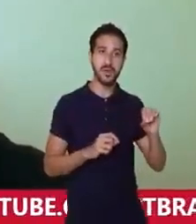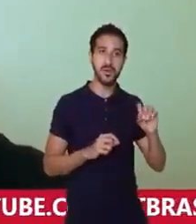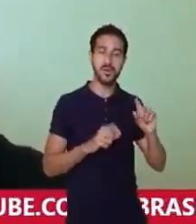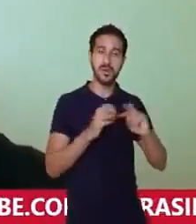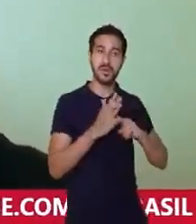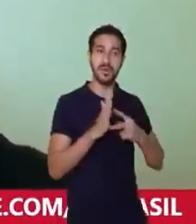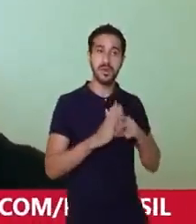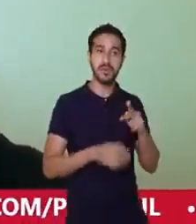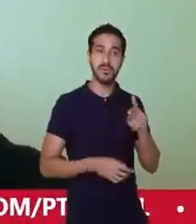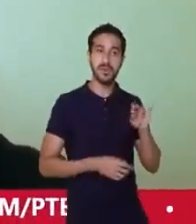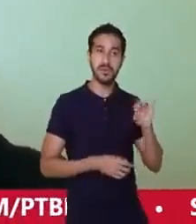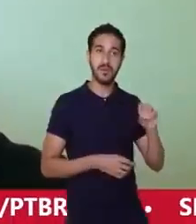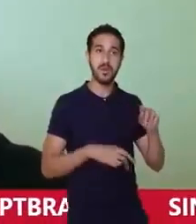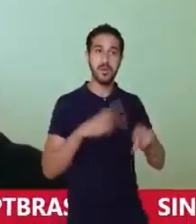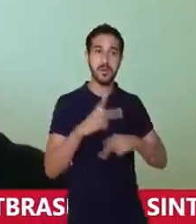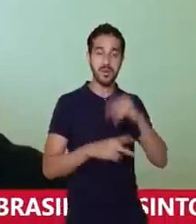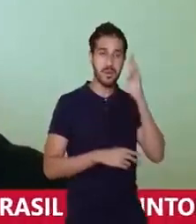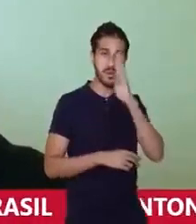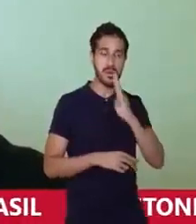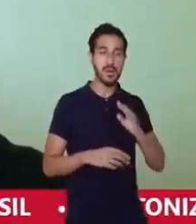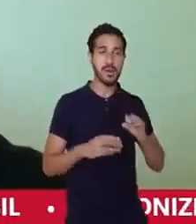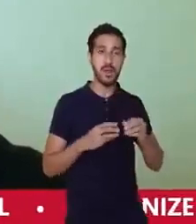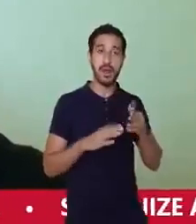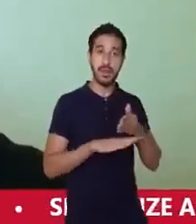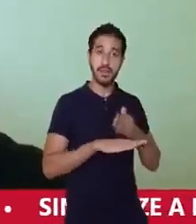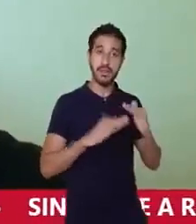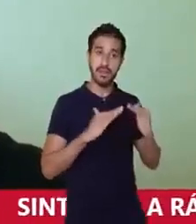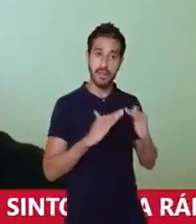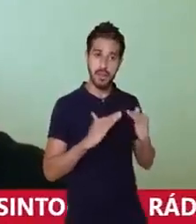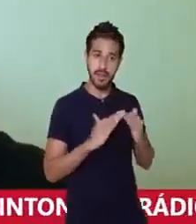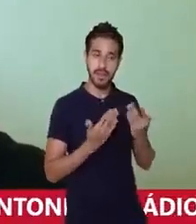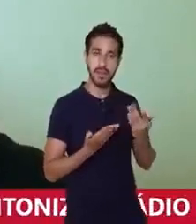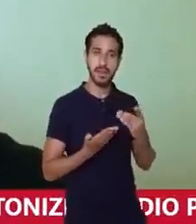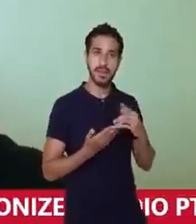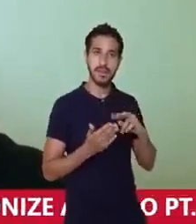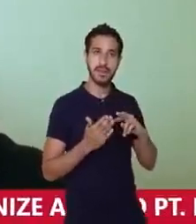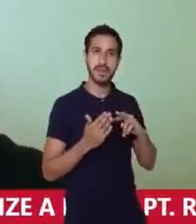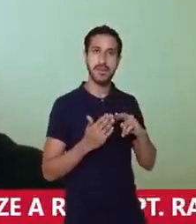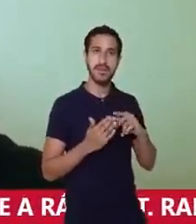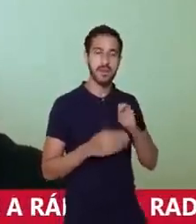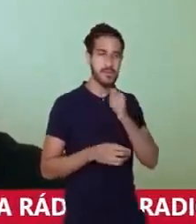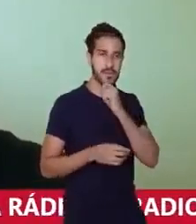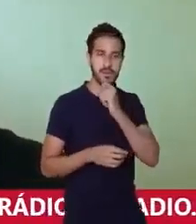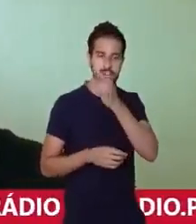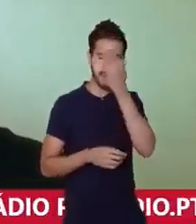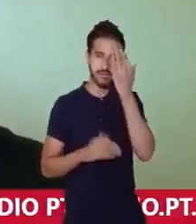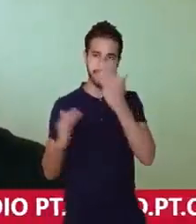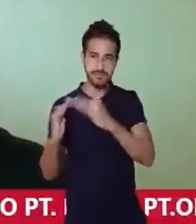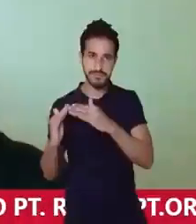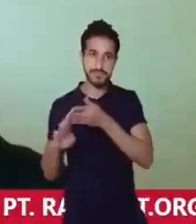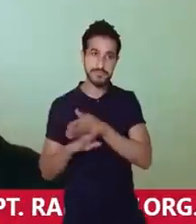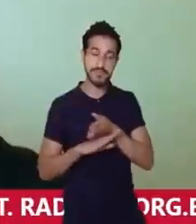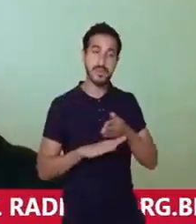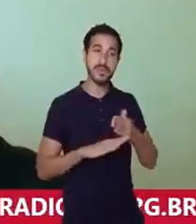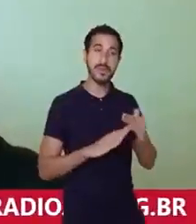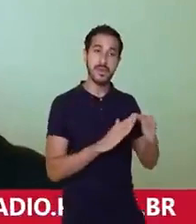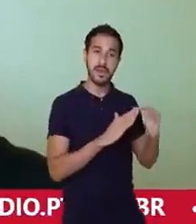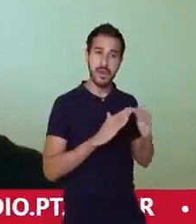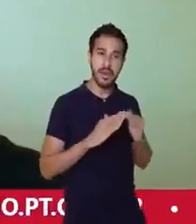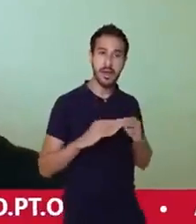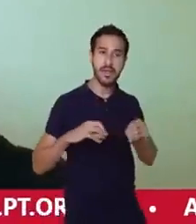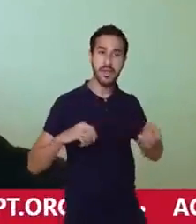que é patrimônio para o povo brasileiro? É terra, quando se trata dos sem terras, é